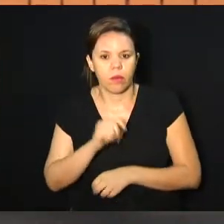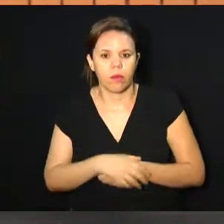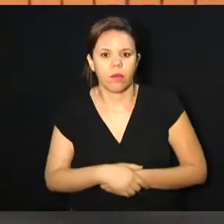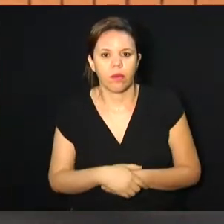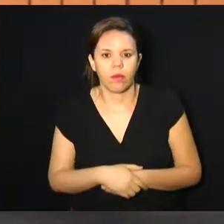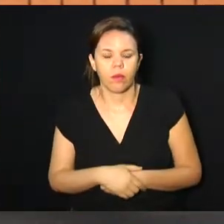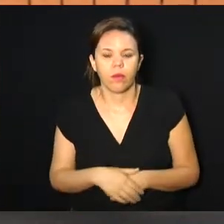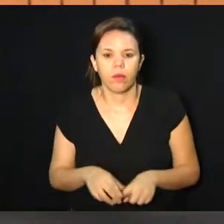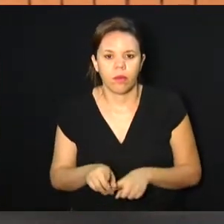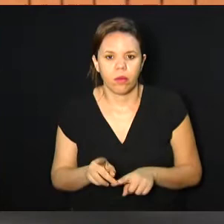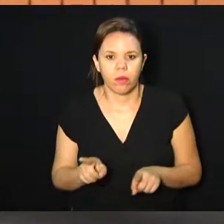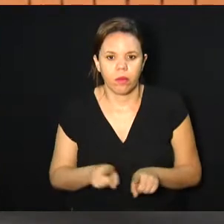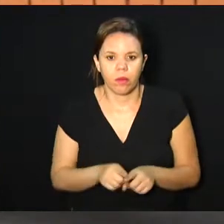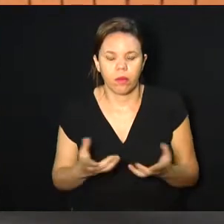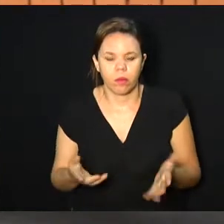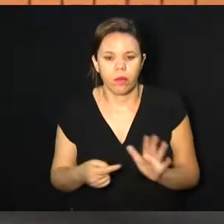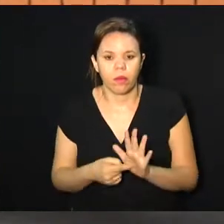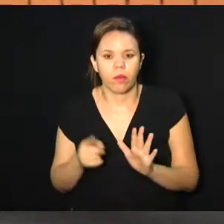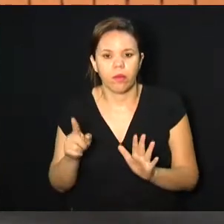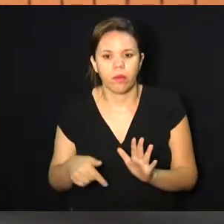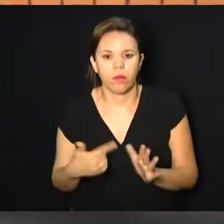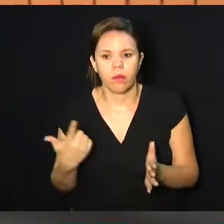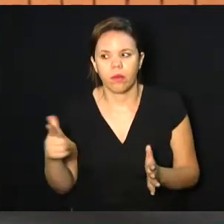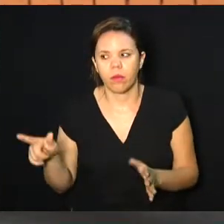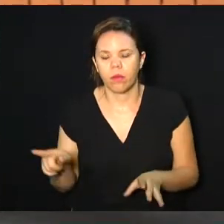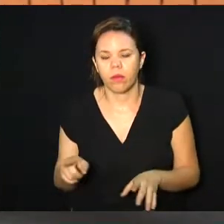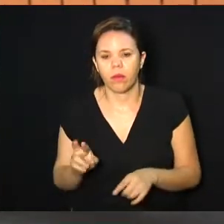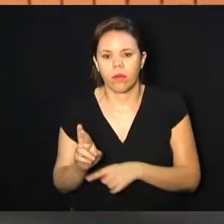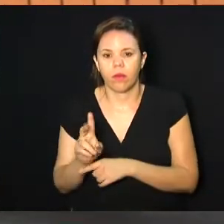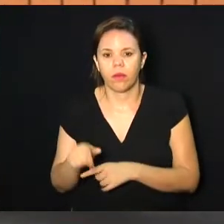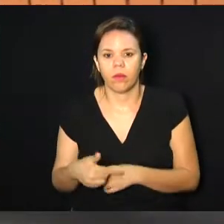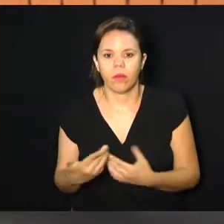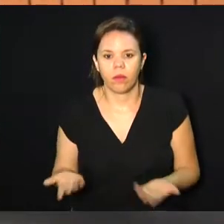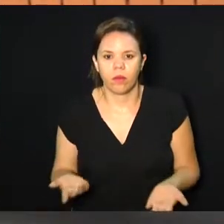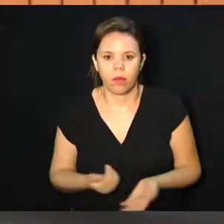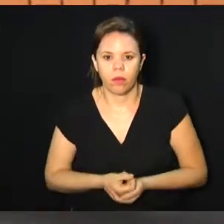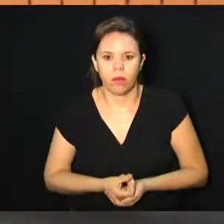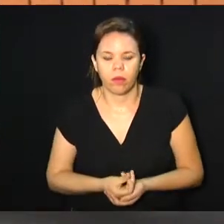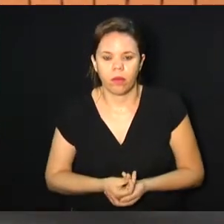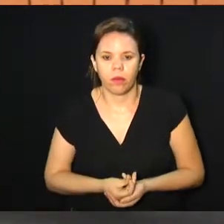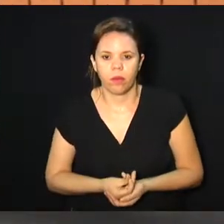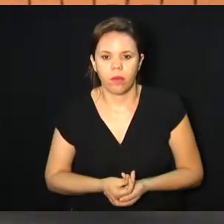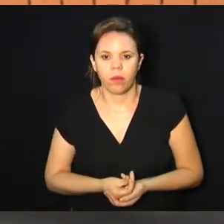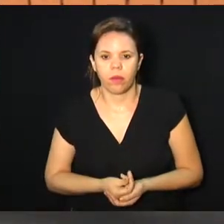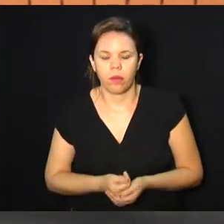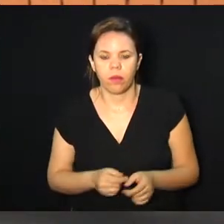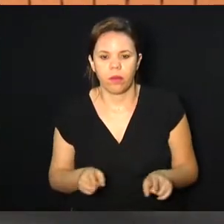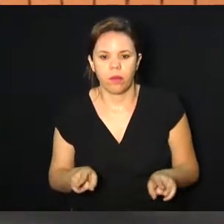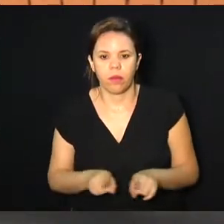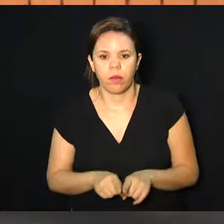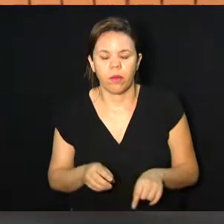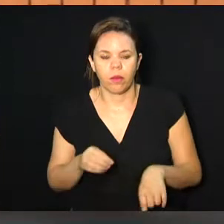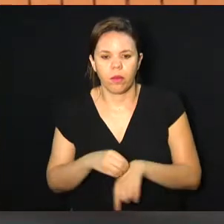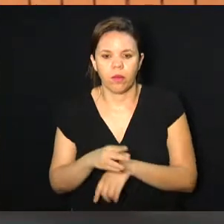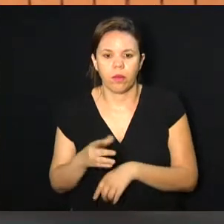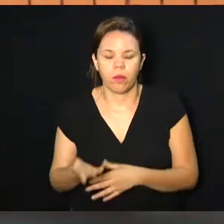Então, também queria colocar isso, se tem outras referências disso. E também queria